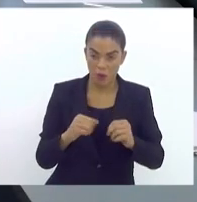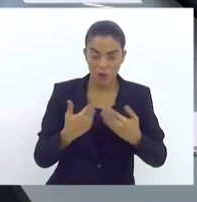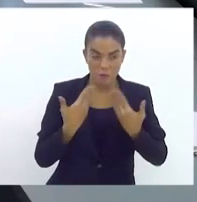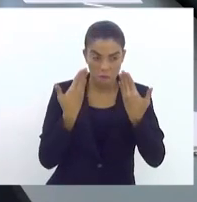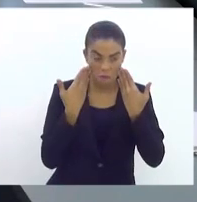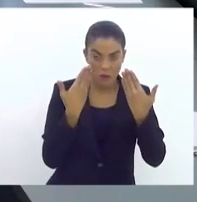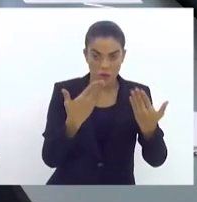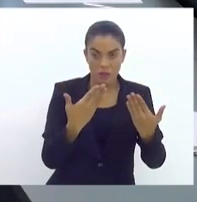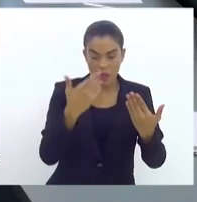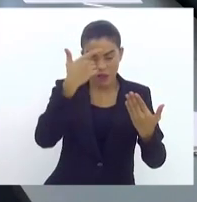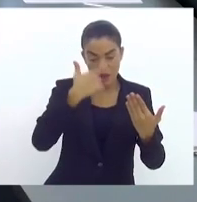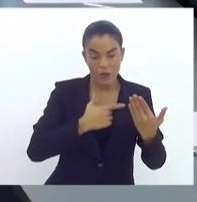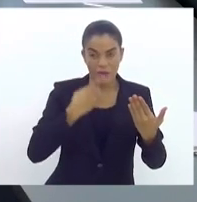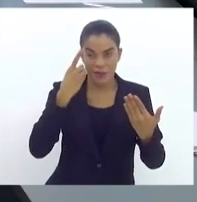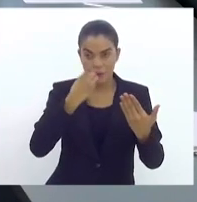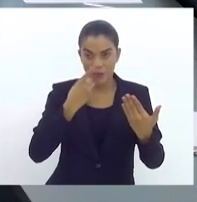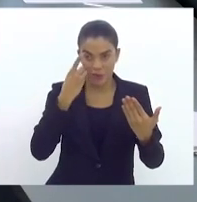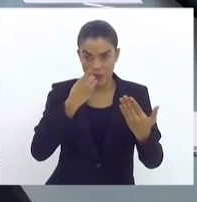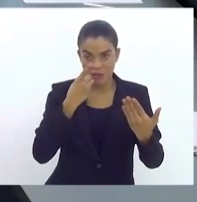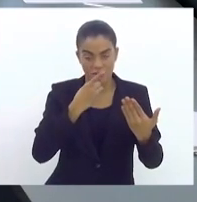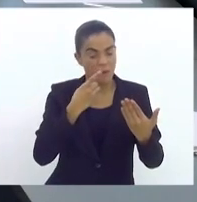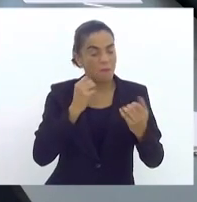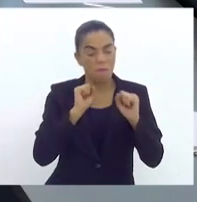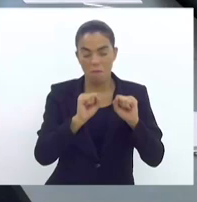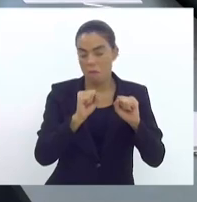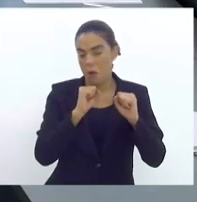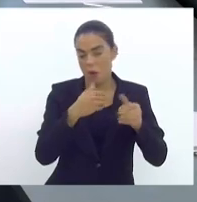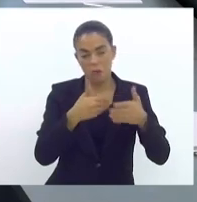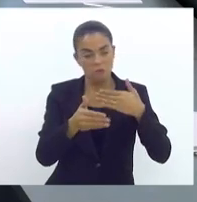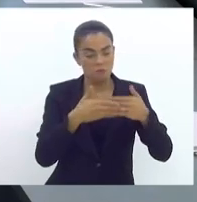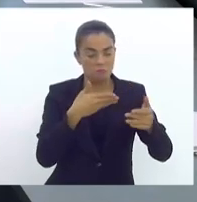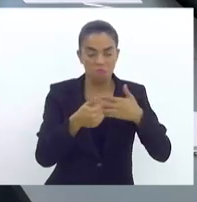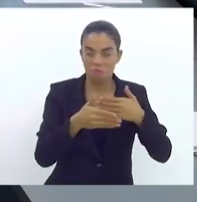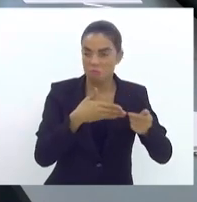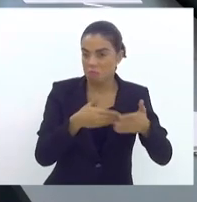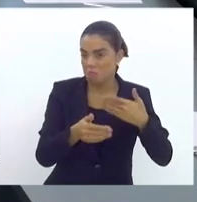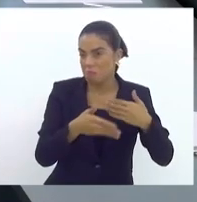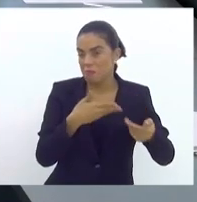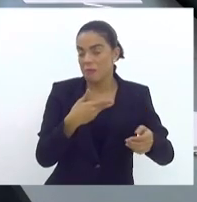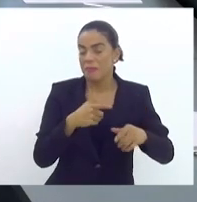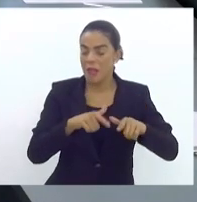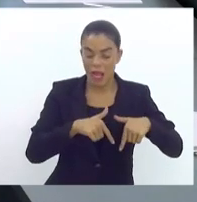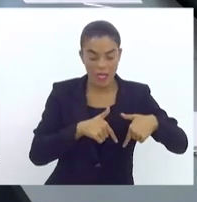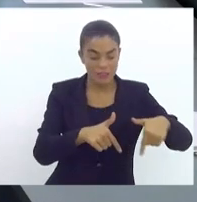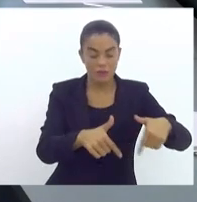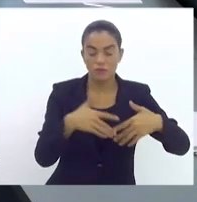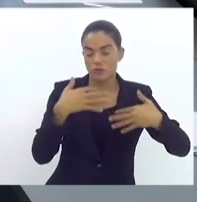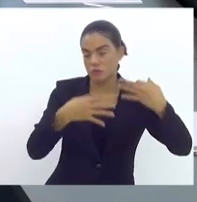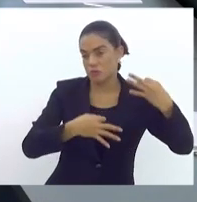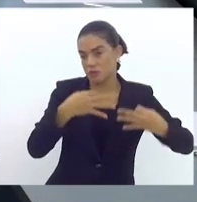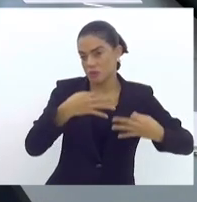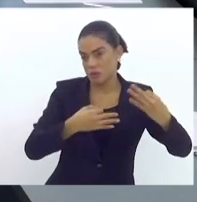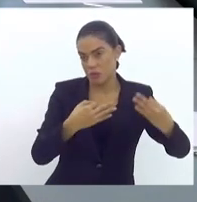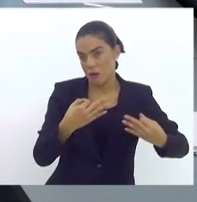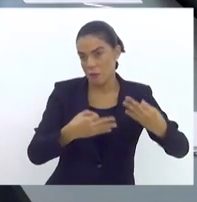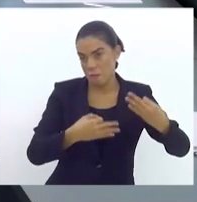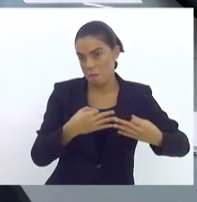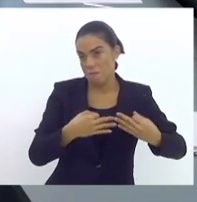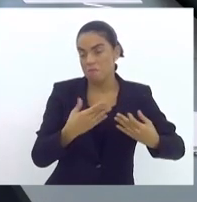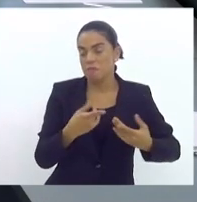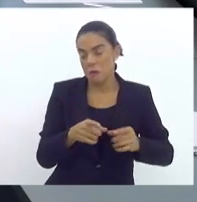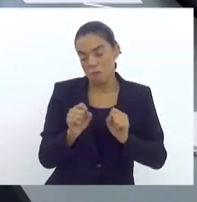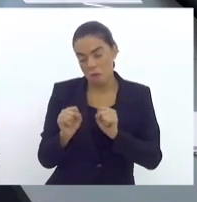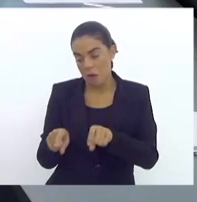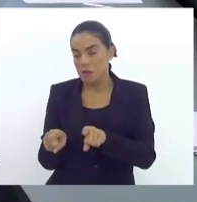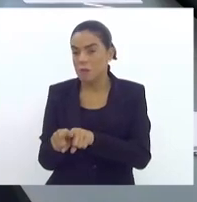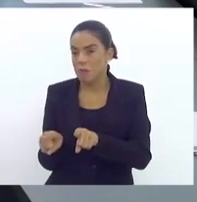enquanto parlamentar que isso nós podemos fazer independente é da ação judicial que a senhora possa fazer